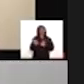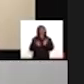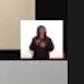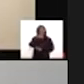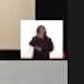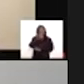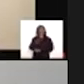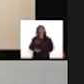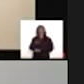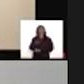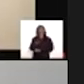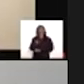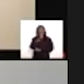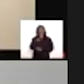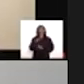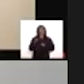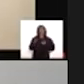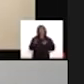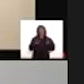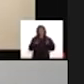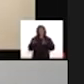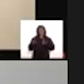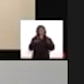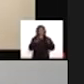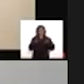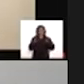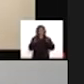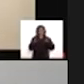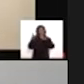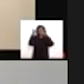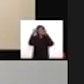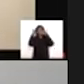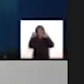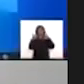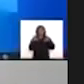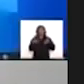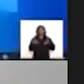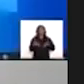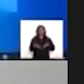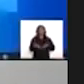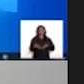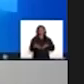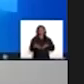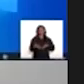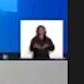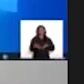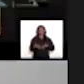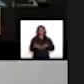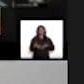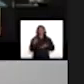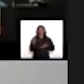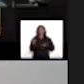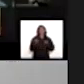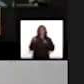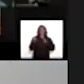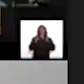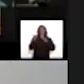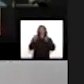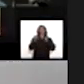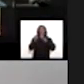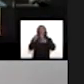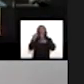coronavírus COVID-19. Pareceres das comissões de Constituição e de Justiça pela Constitucionalidade, com emendas,